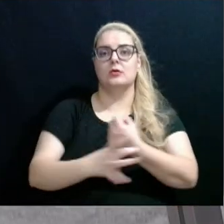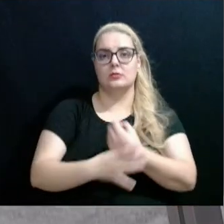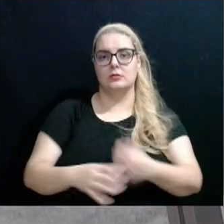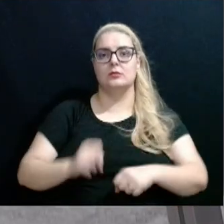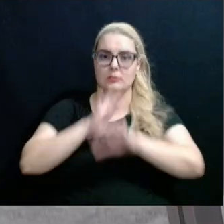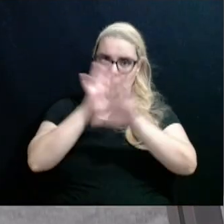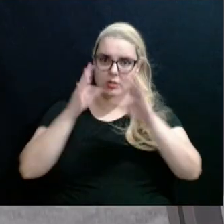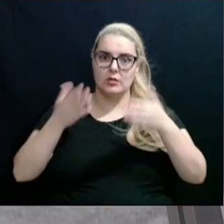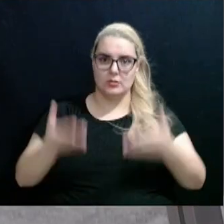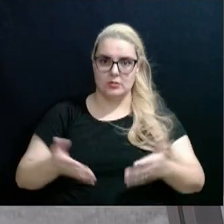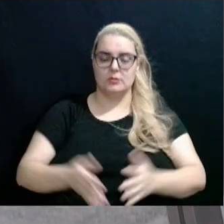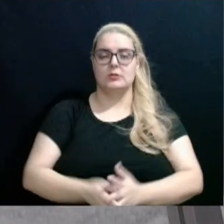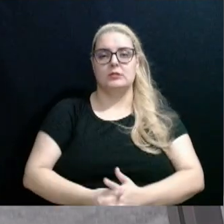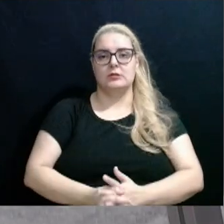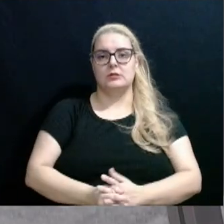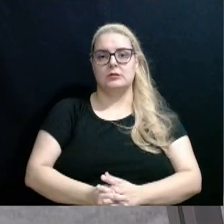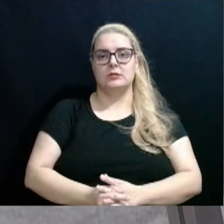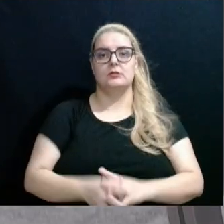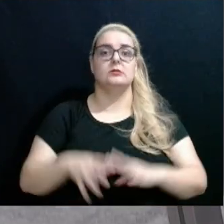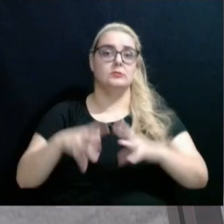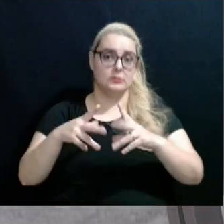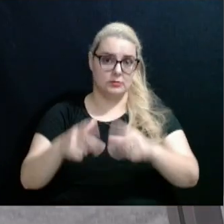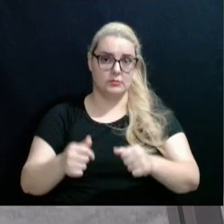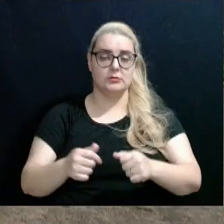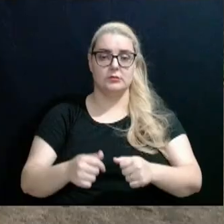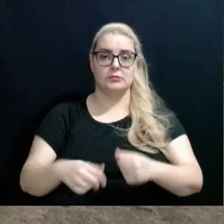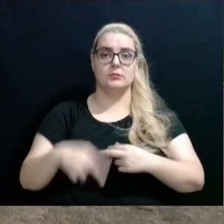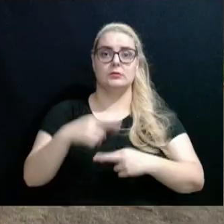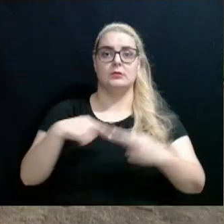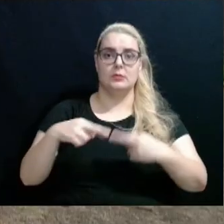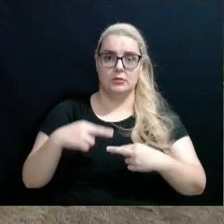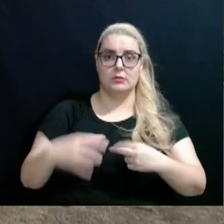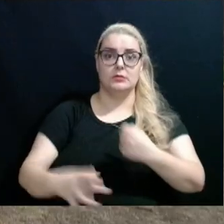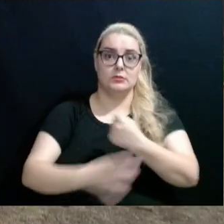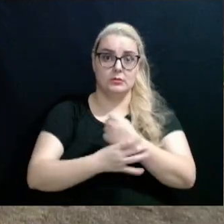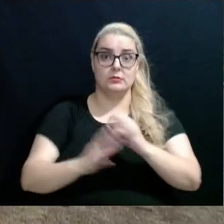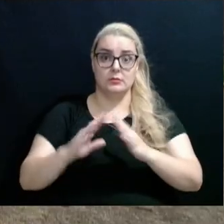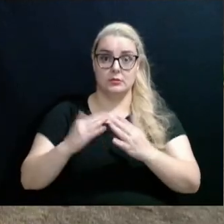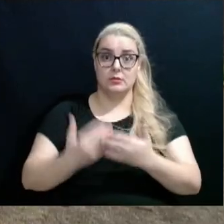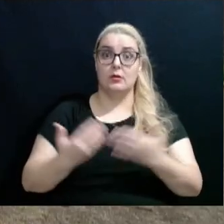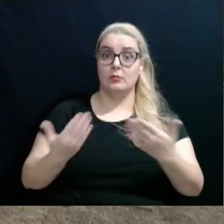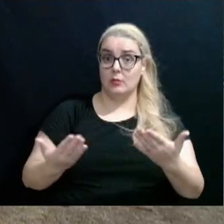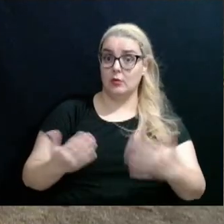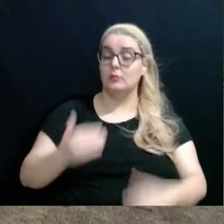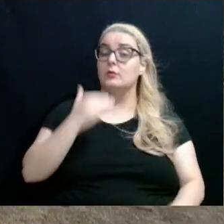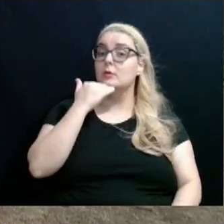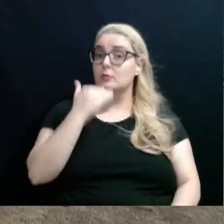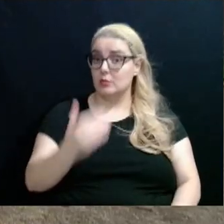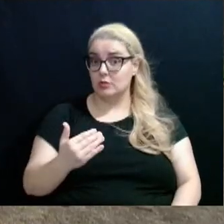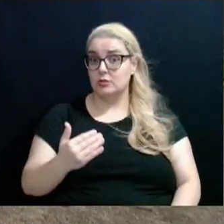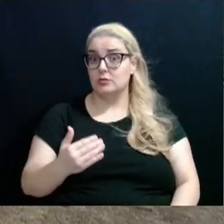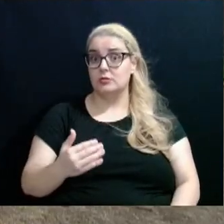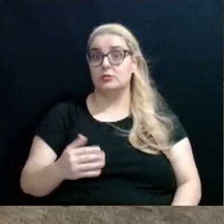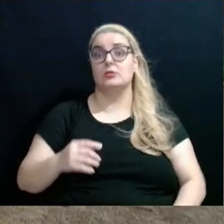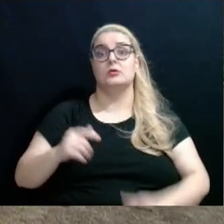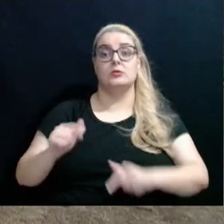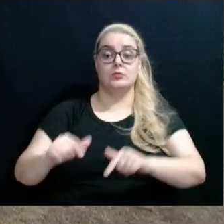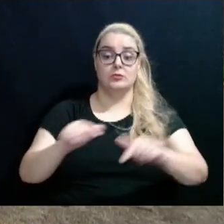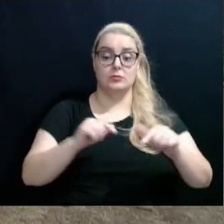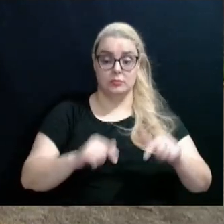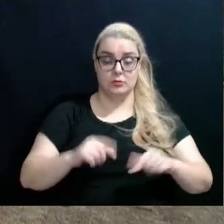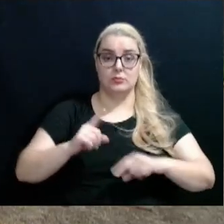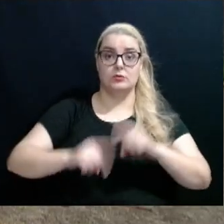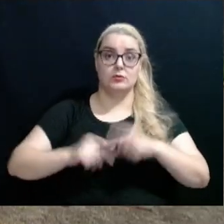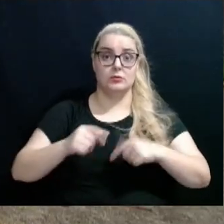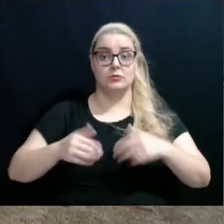transparência em toda a questão da segurança da escola. Bom, e a solicitação prevê que os equipamentos colocados nas